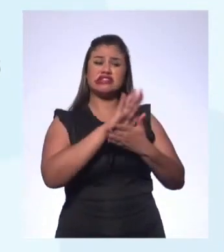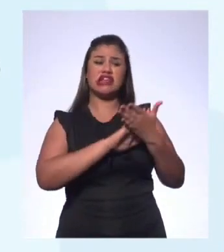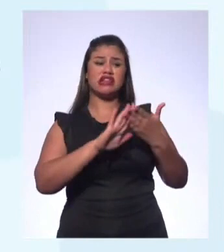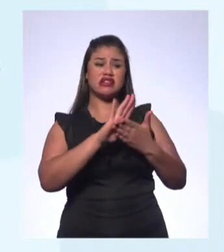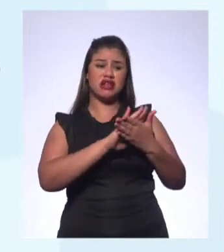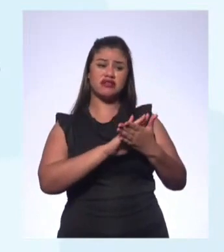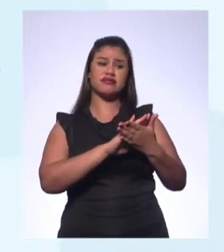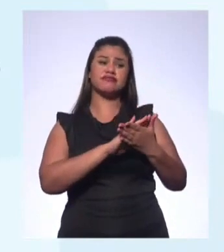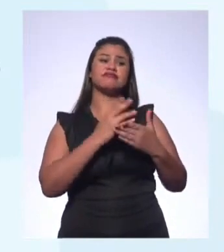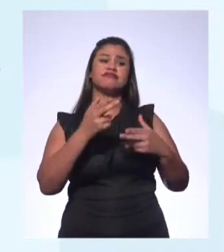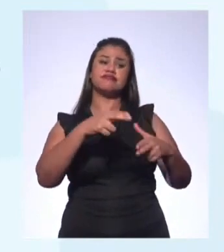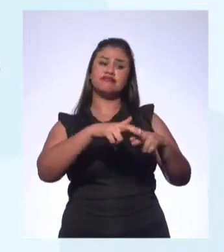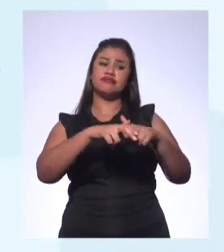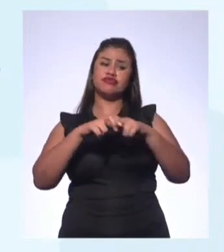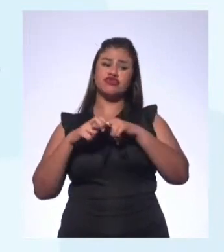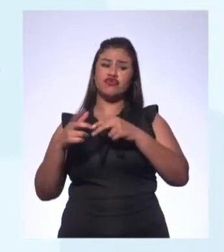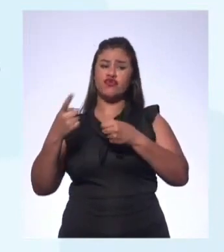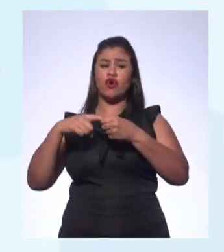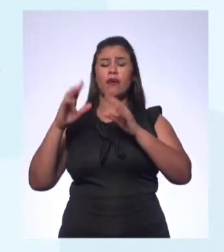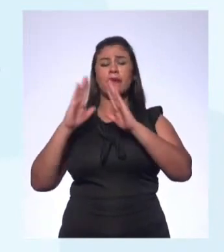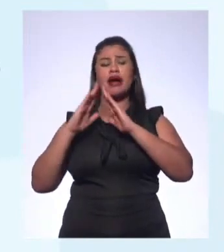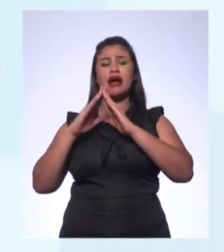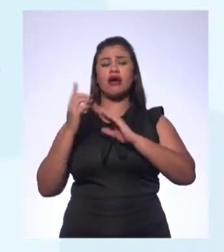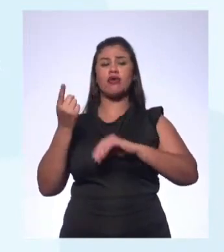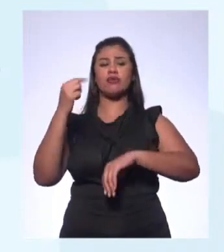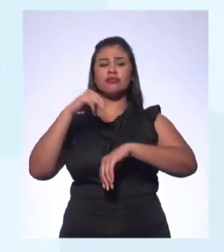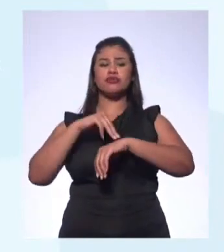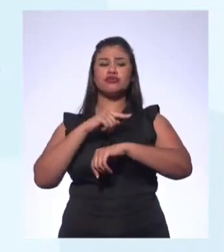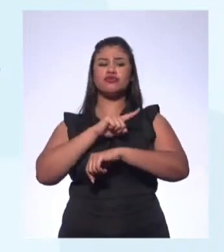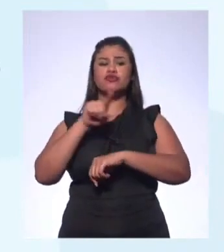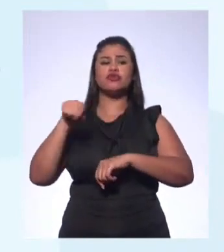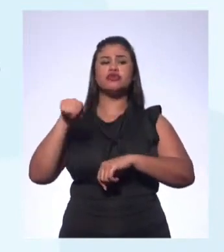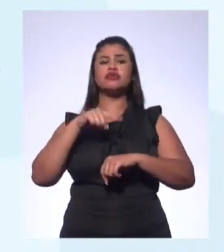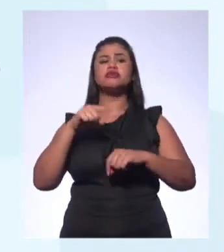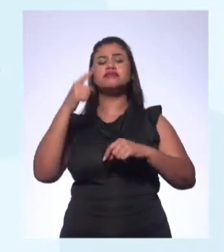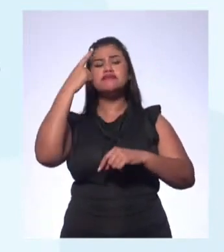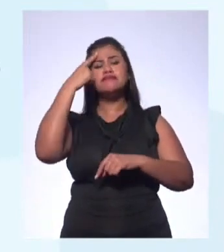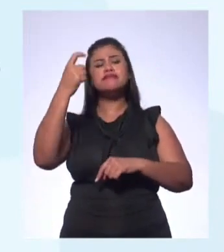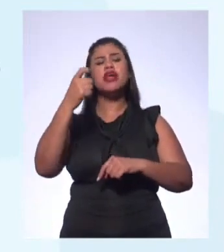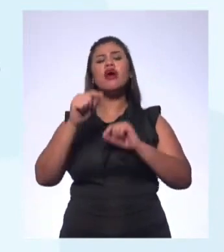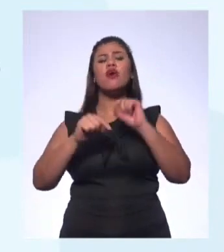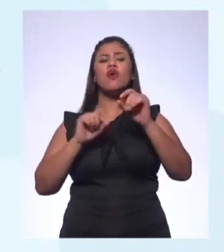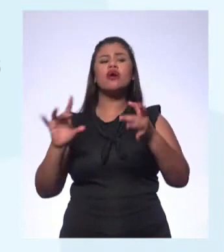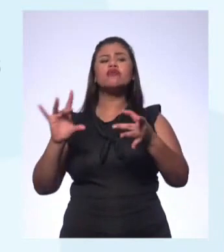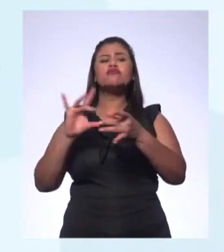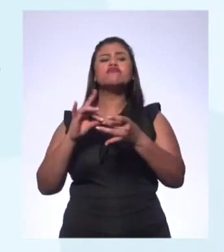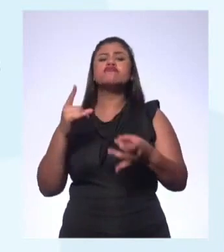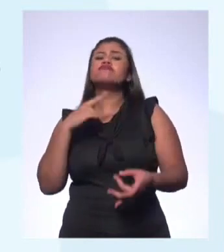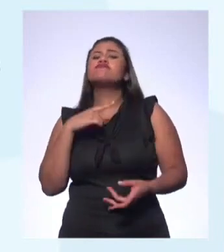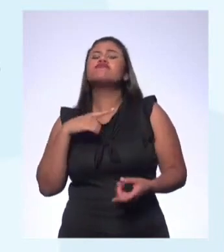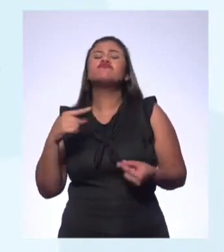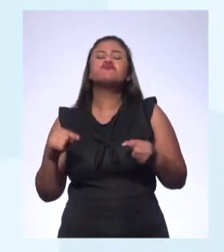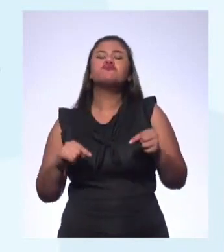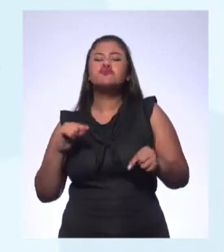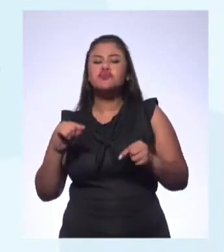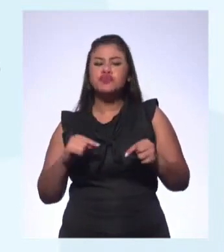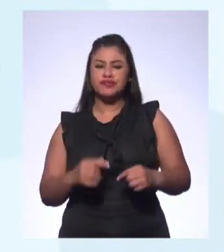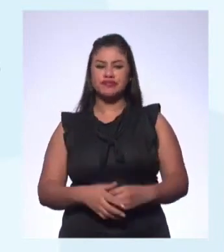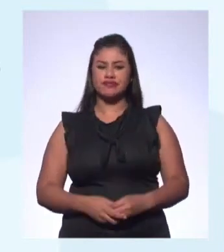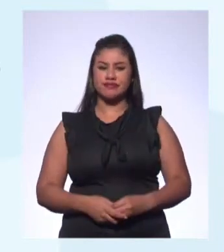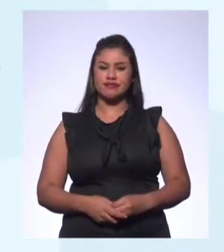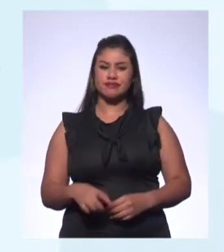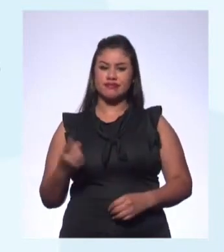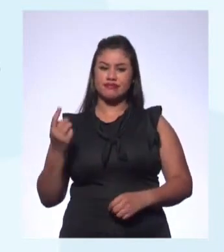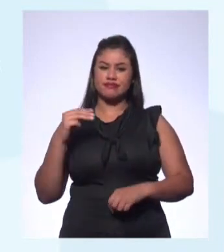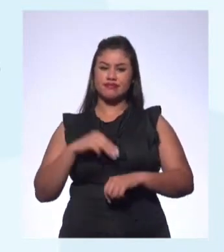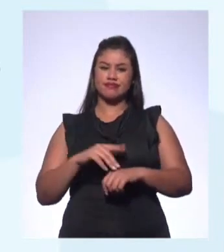de voltar para casa. Eu vou dar 1 minuto para vocês me falarem aí qual é a ideia que esses conectivos trazem na relação do texto.